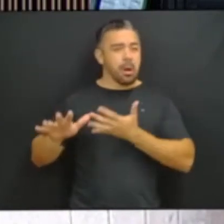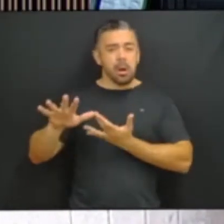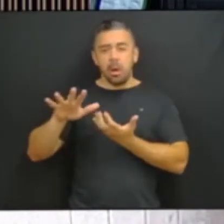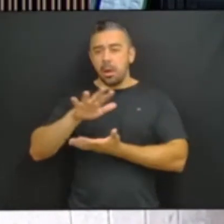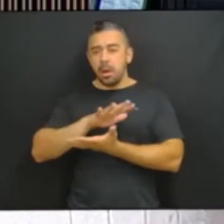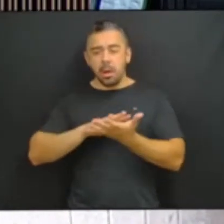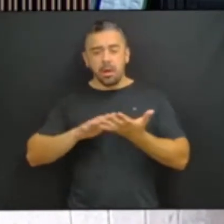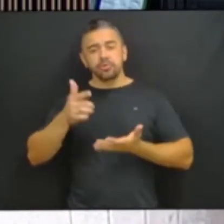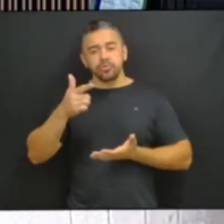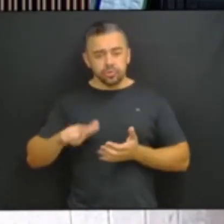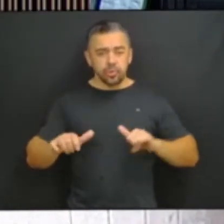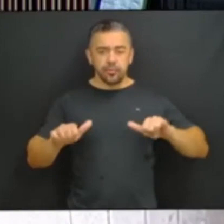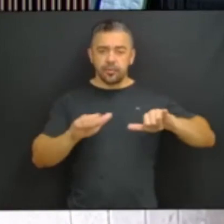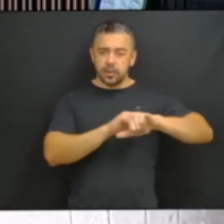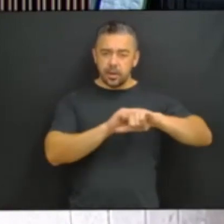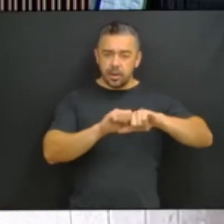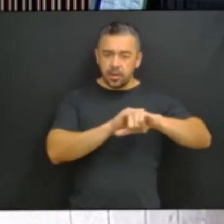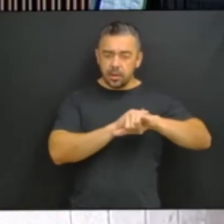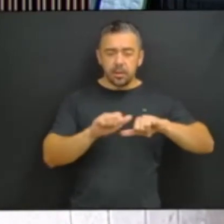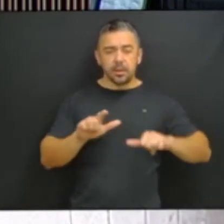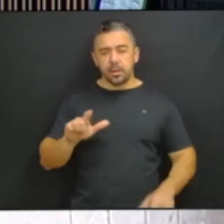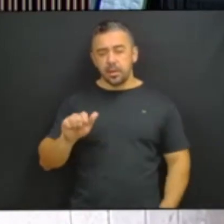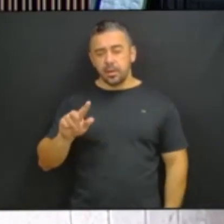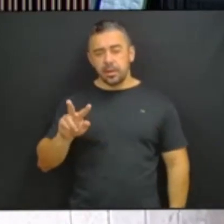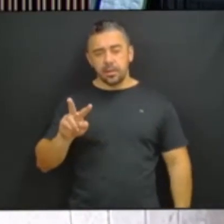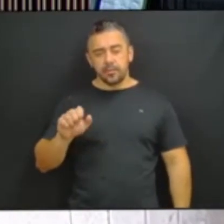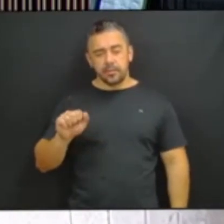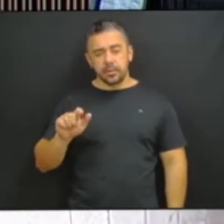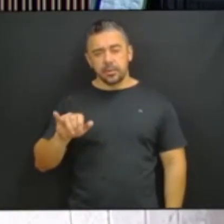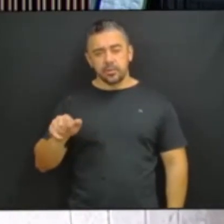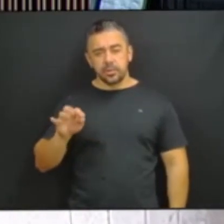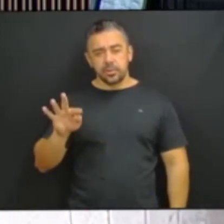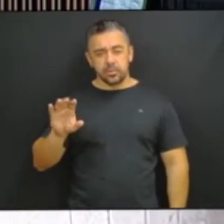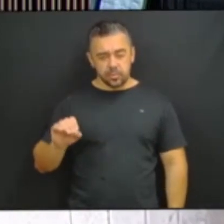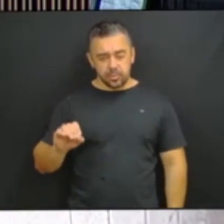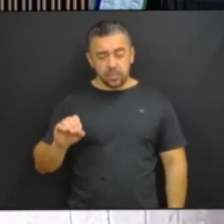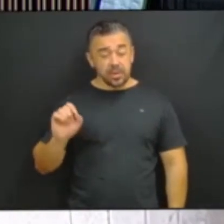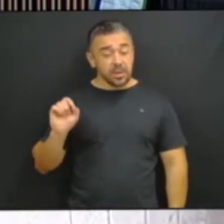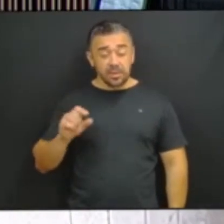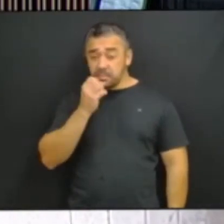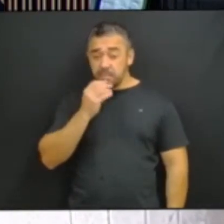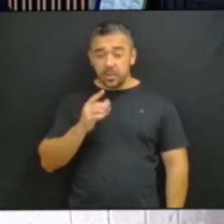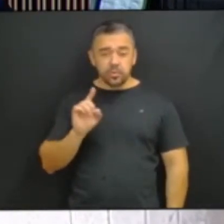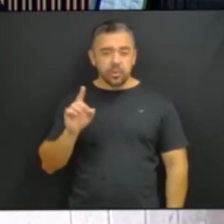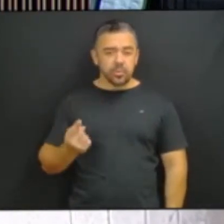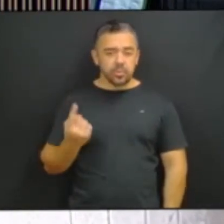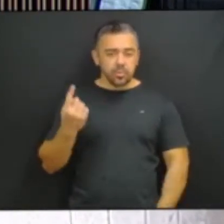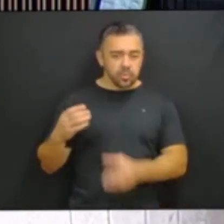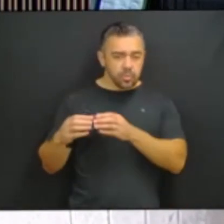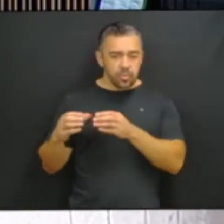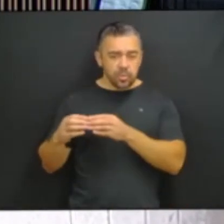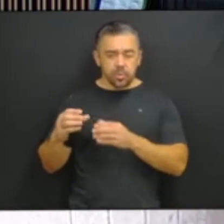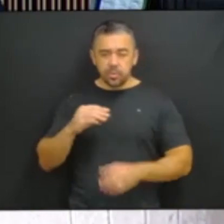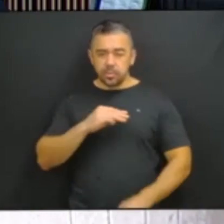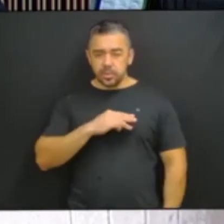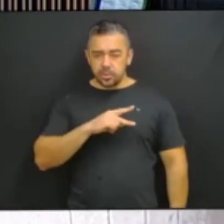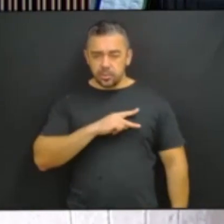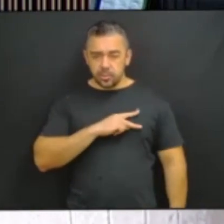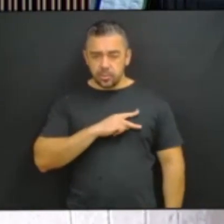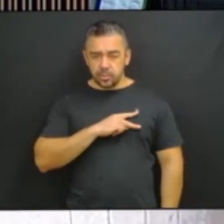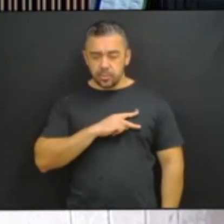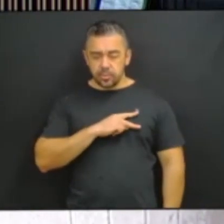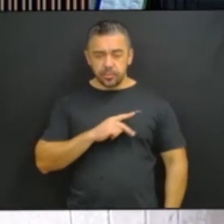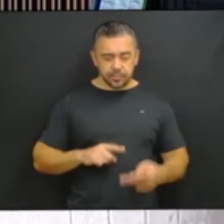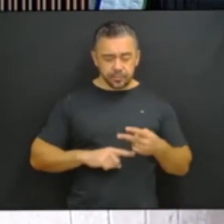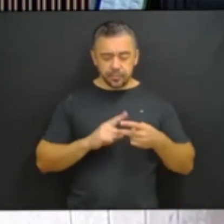tal lava jato a lava jato só fez bem para um grupo do Ministério Público Federal e